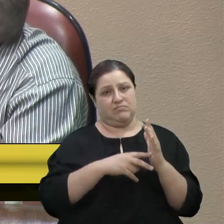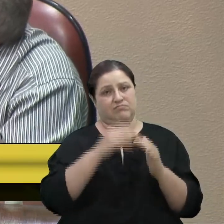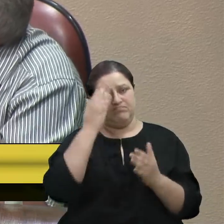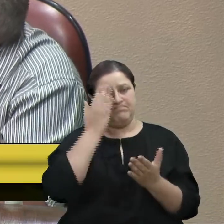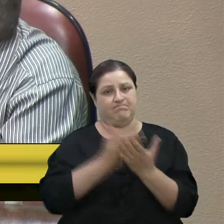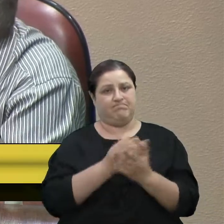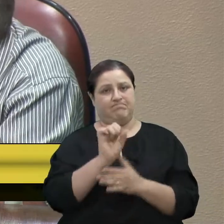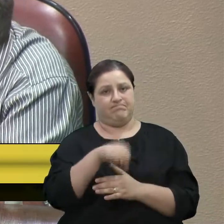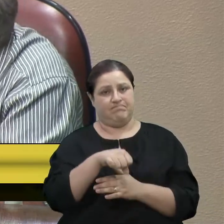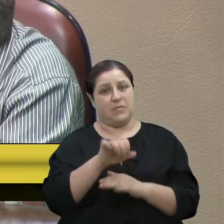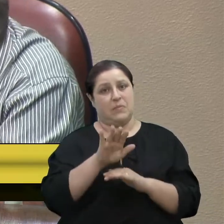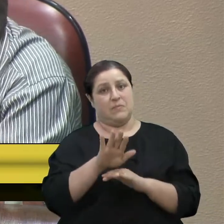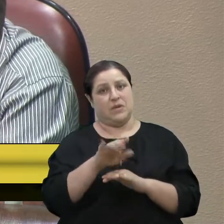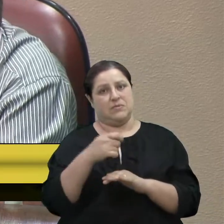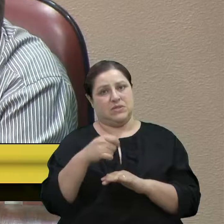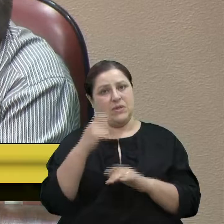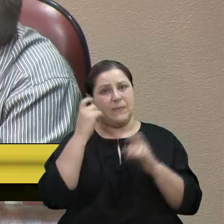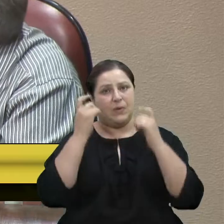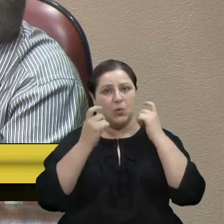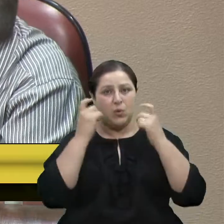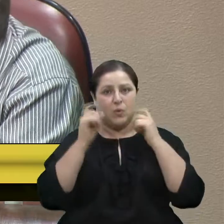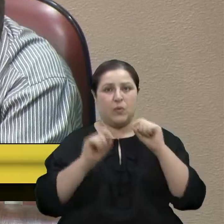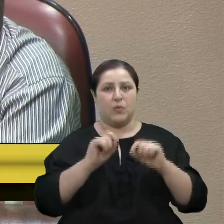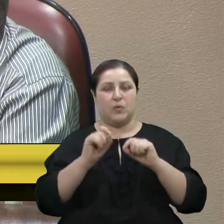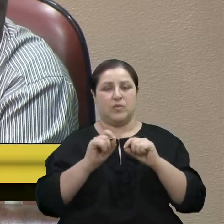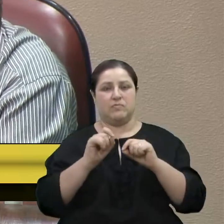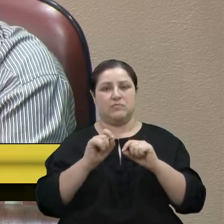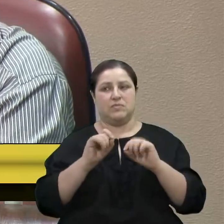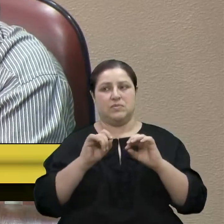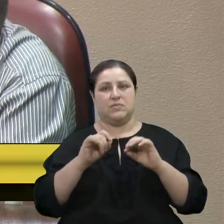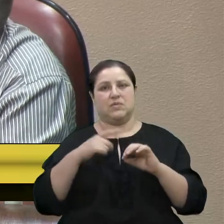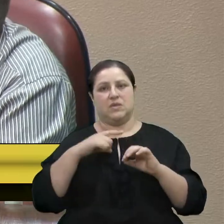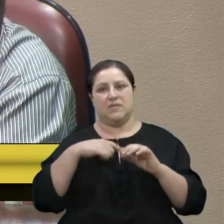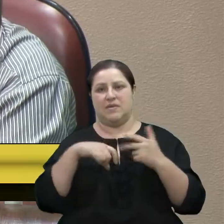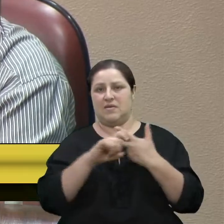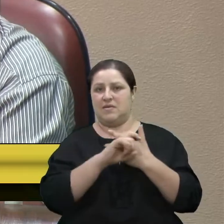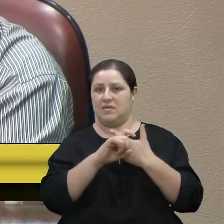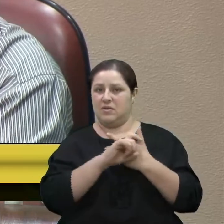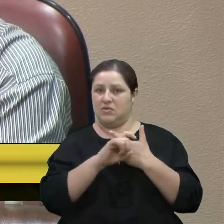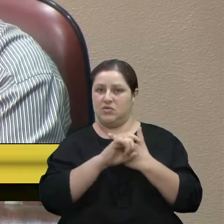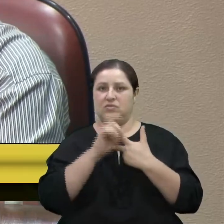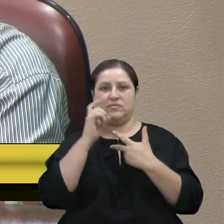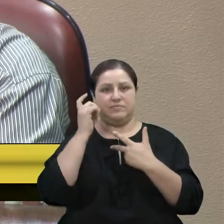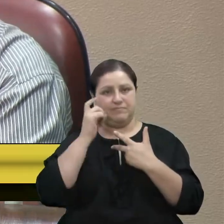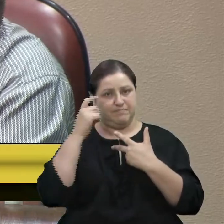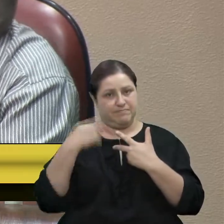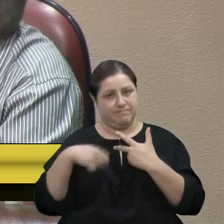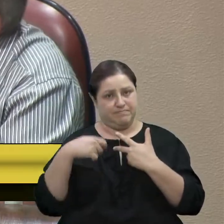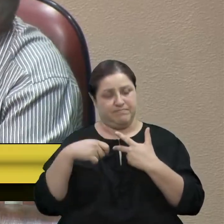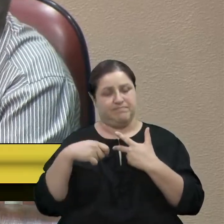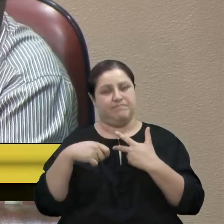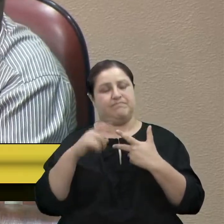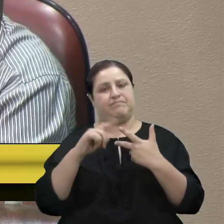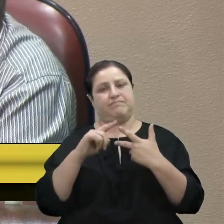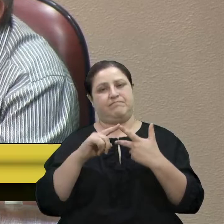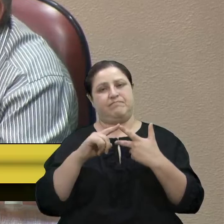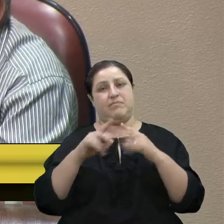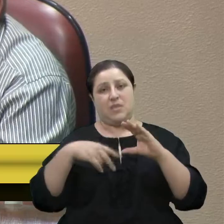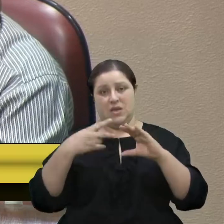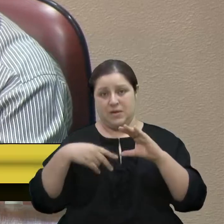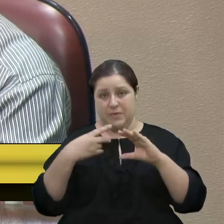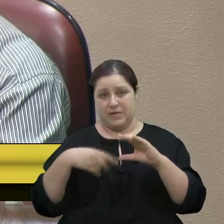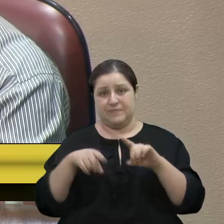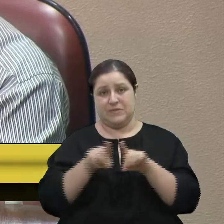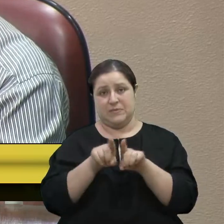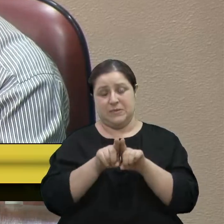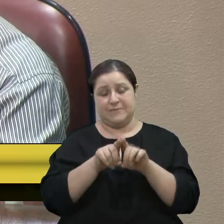certeza. Mas tem que ter preocupação do Executivo, a Câmara e o